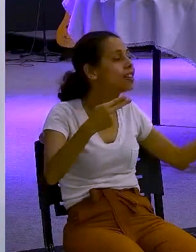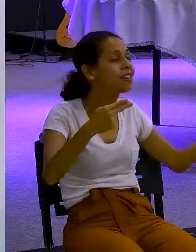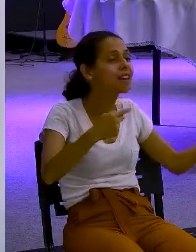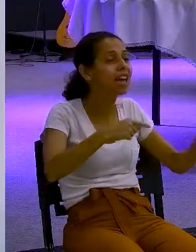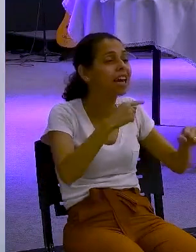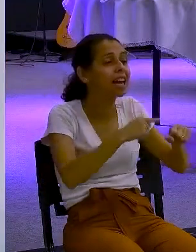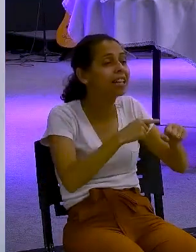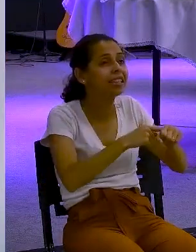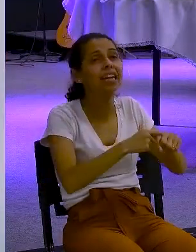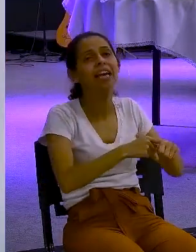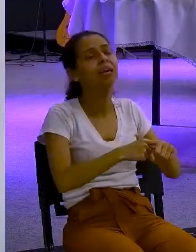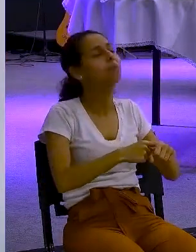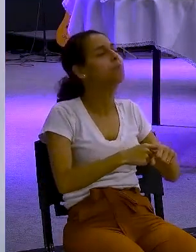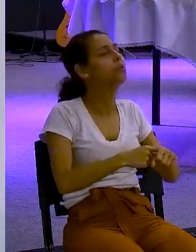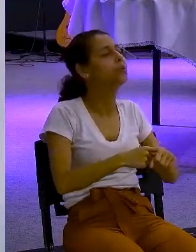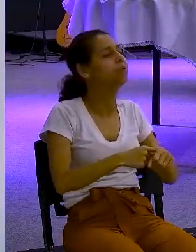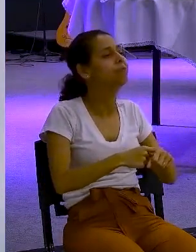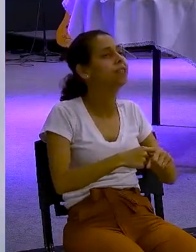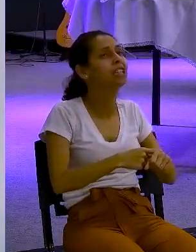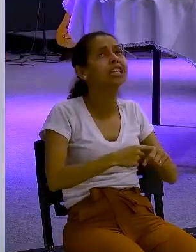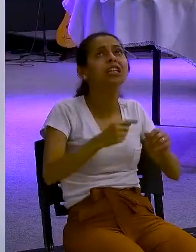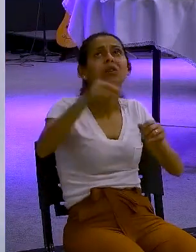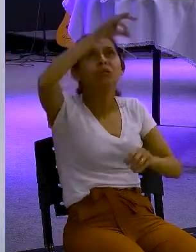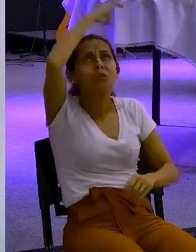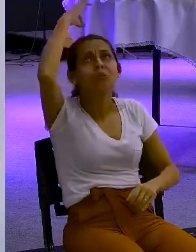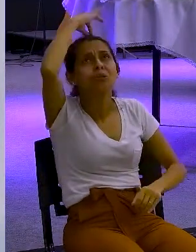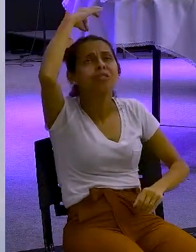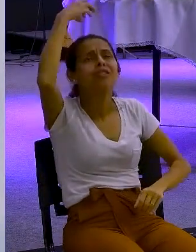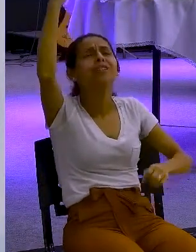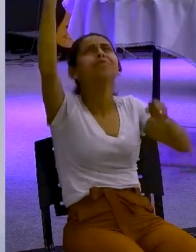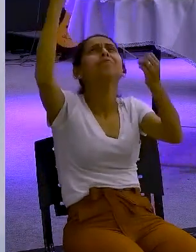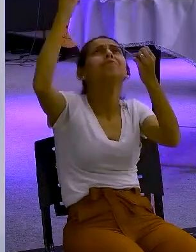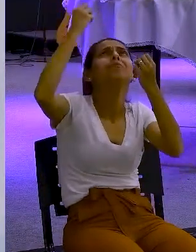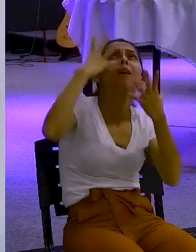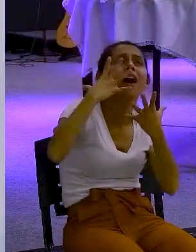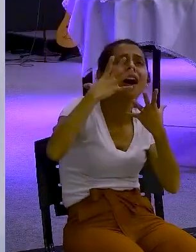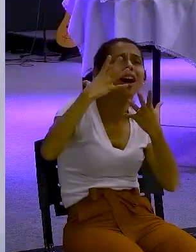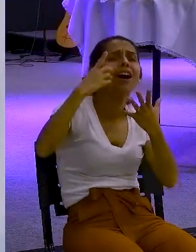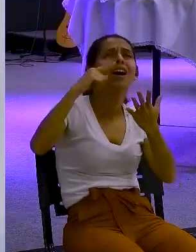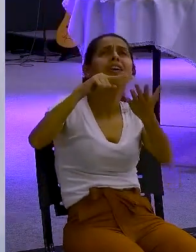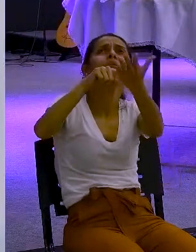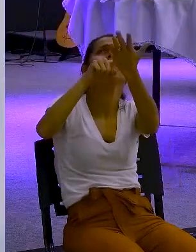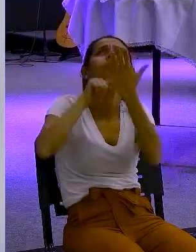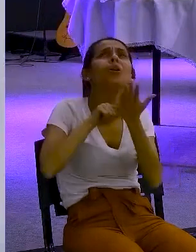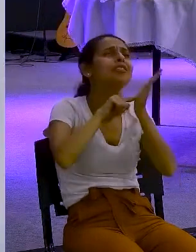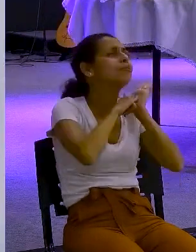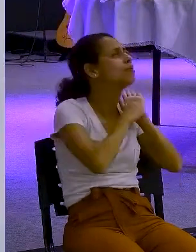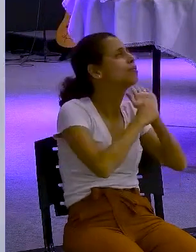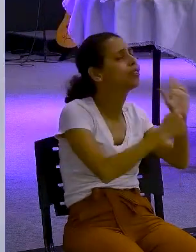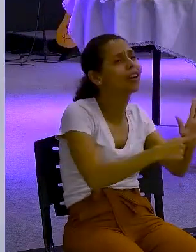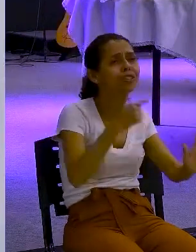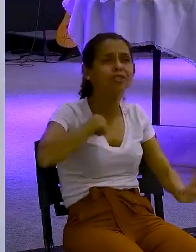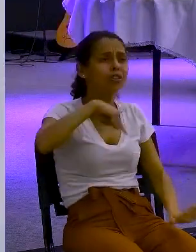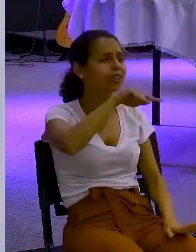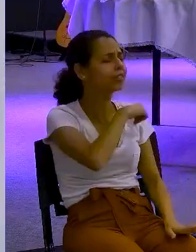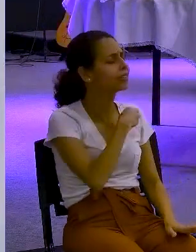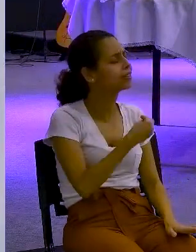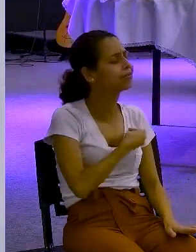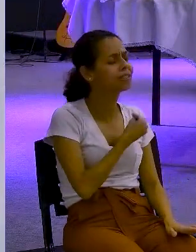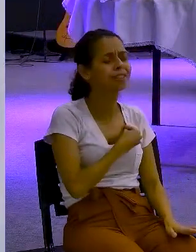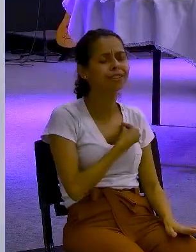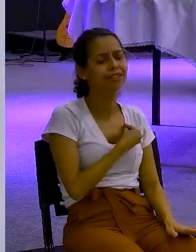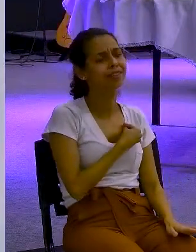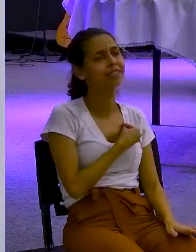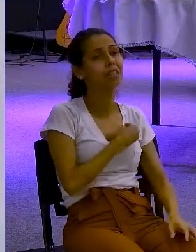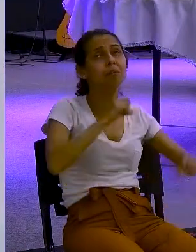Santo caia sobre nós, manifeste-se em nós, pela presença do Senhor Jesus em nossas vidas,